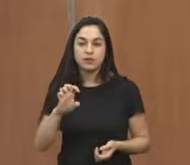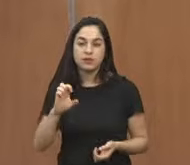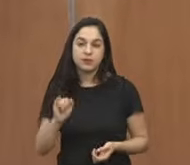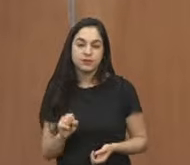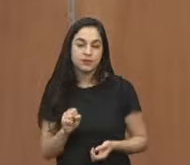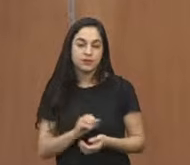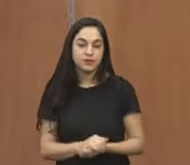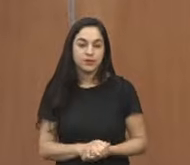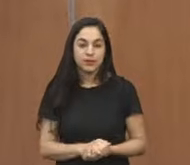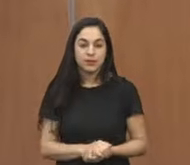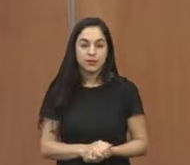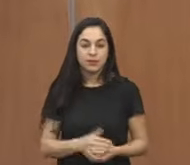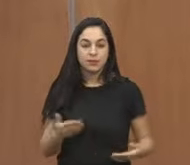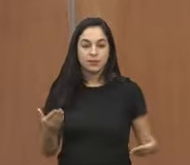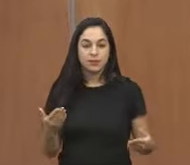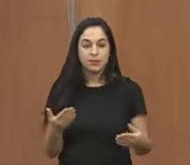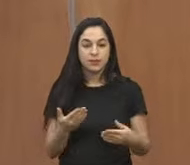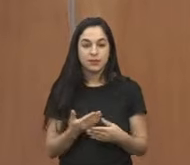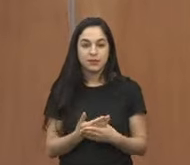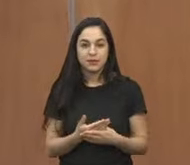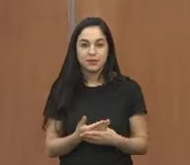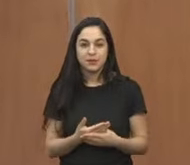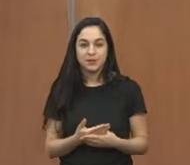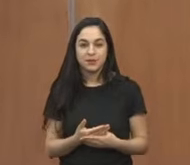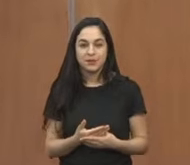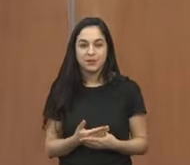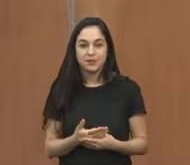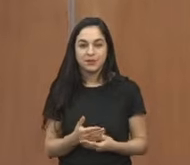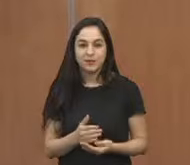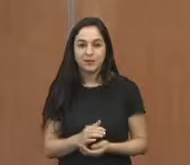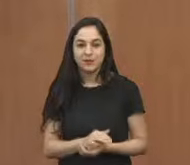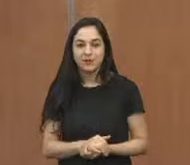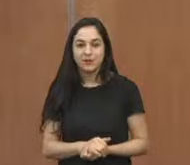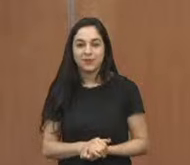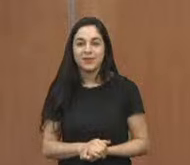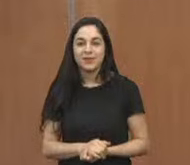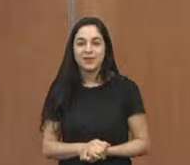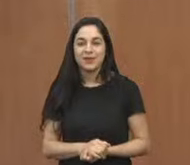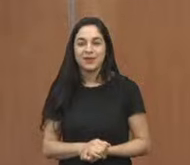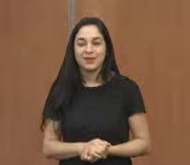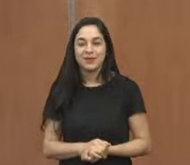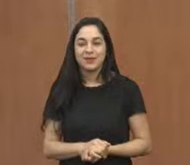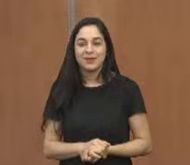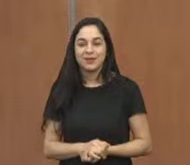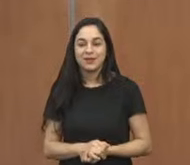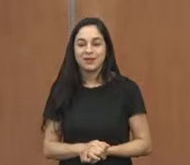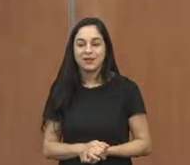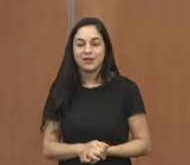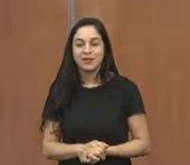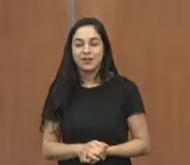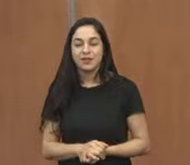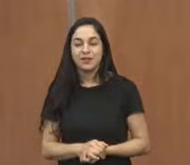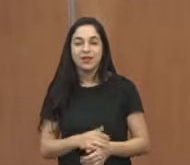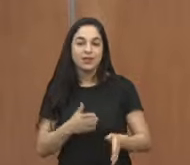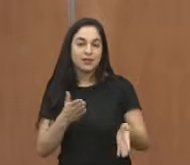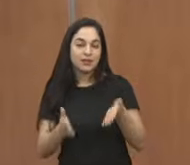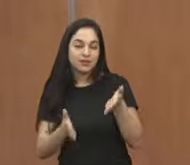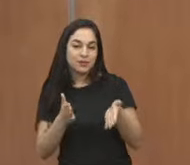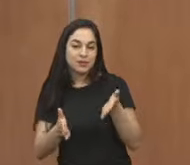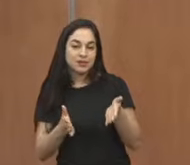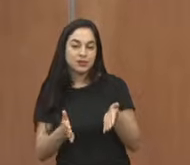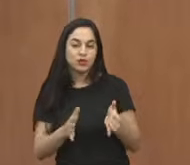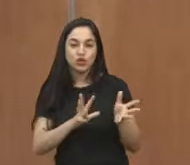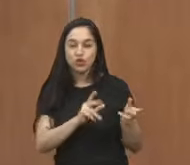do processo civil, o que confere maior segurança jurídica e uniformidade à tramitação das